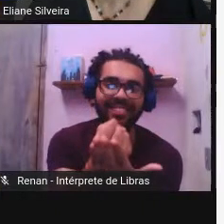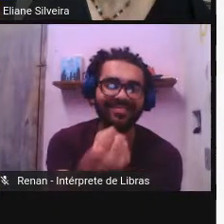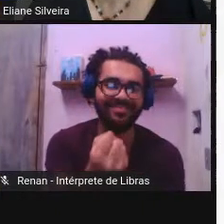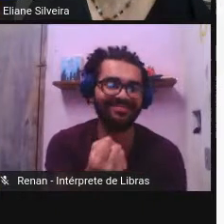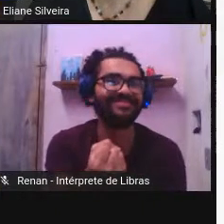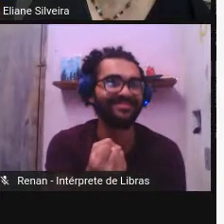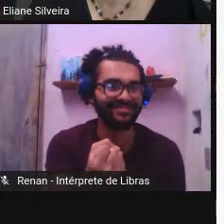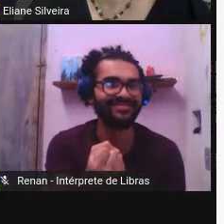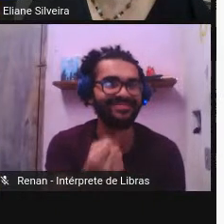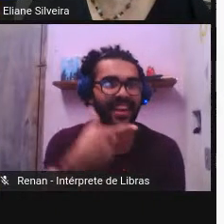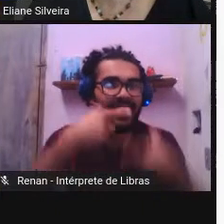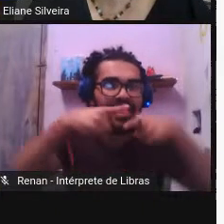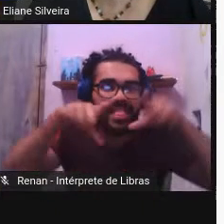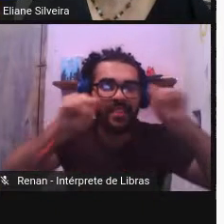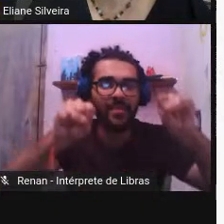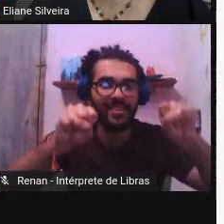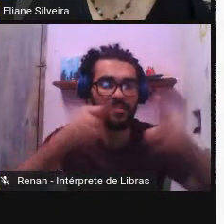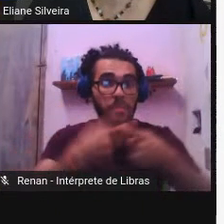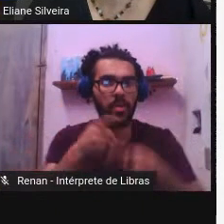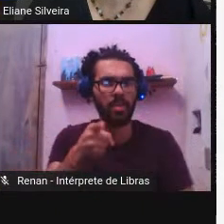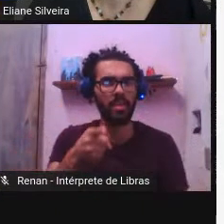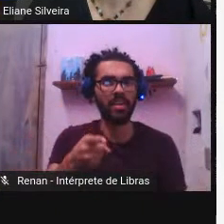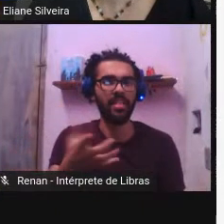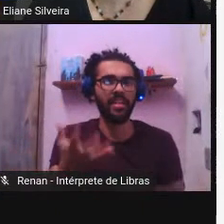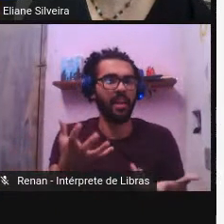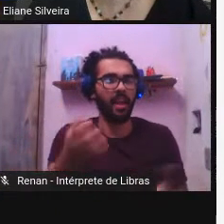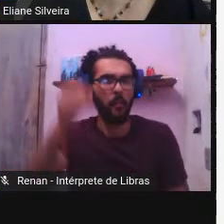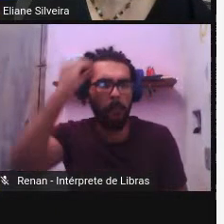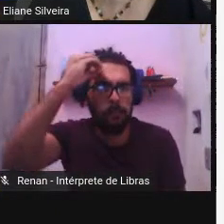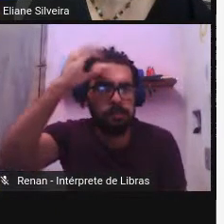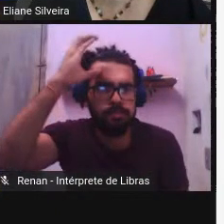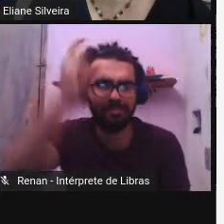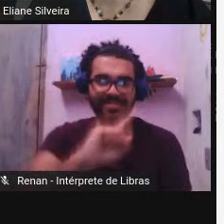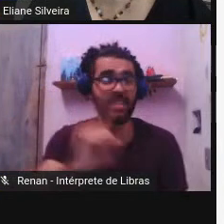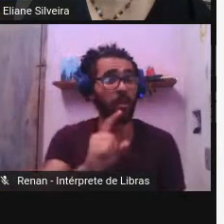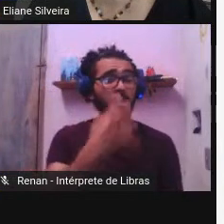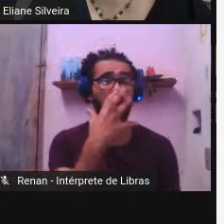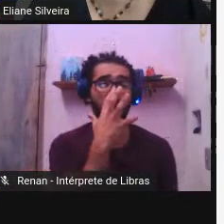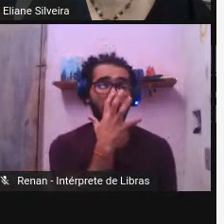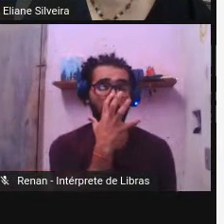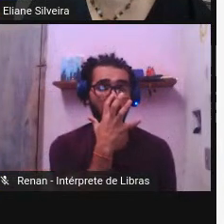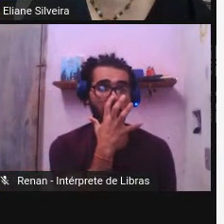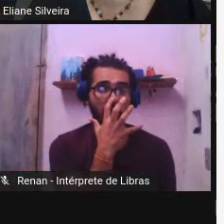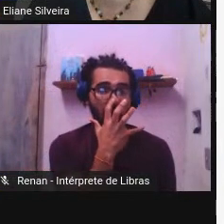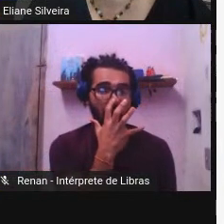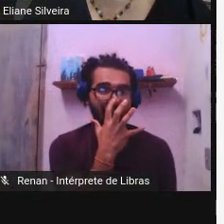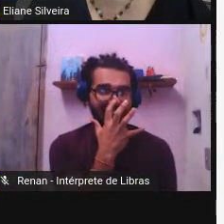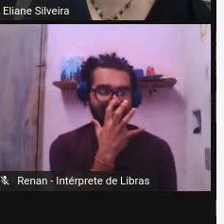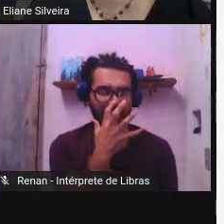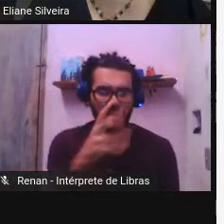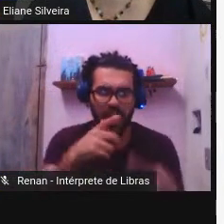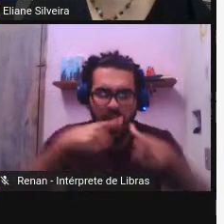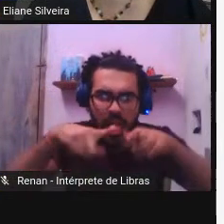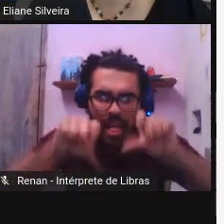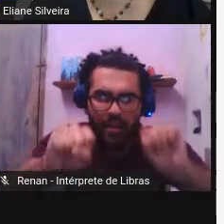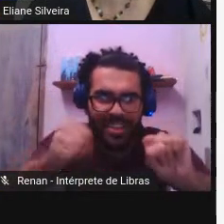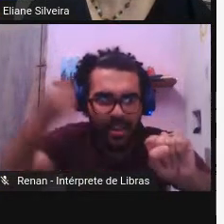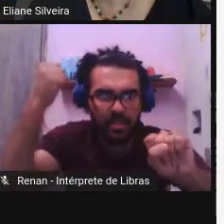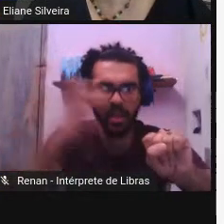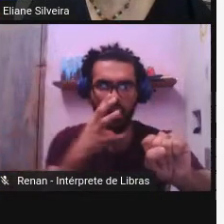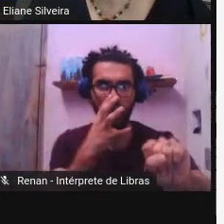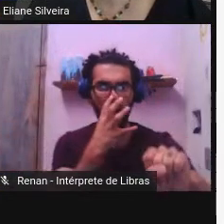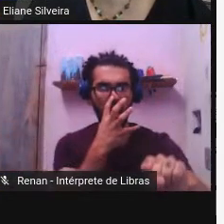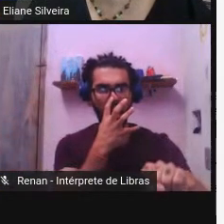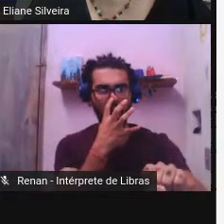é o facínio e não o conhecimento. Ao retomar esse aspecto da sua relação com a área que se dedicou toda a sua vida,